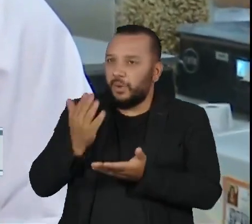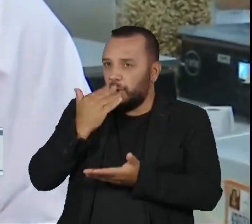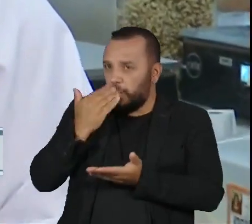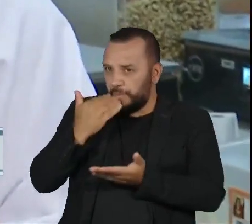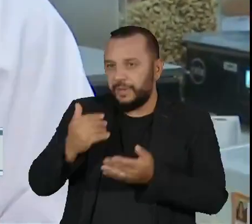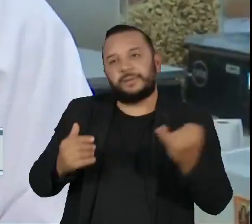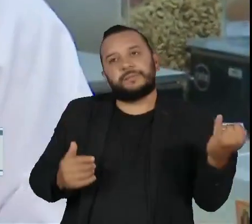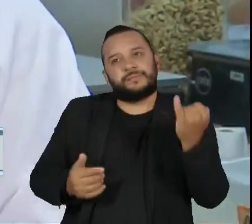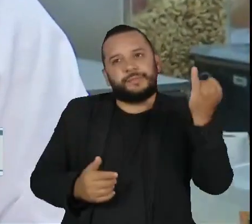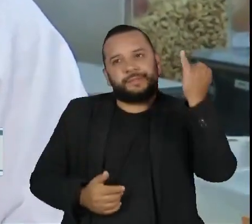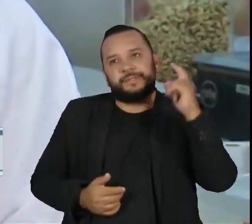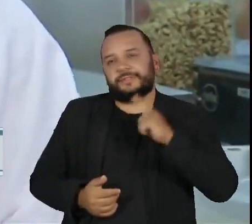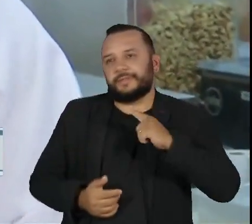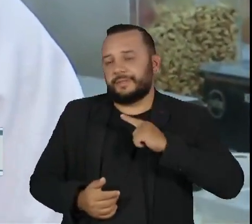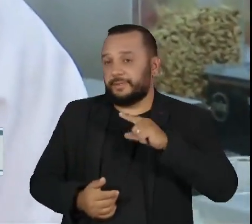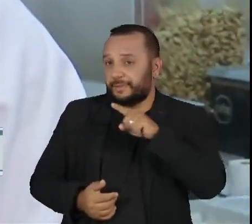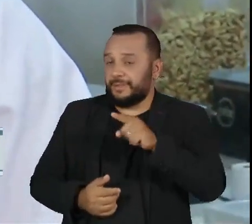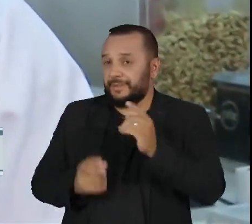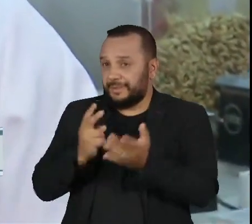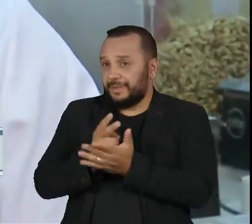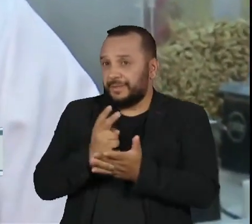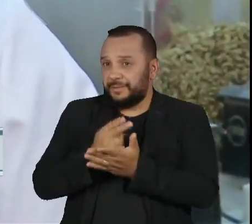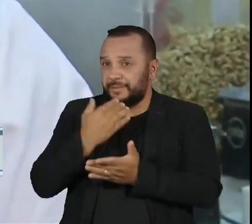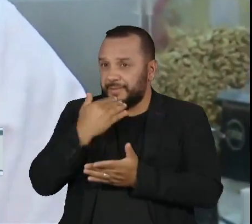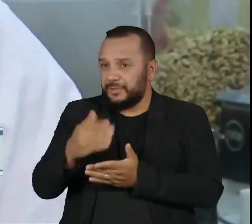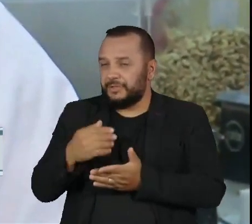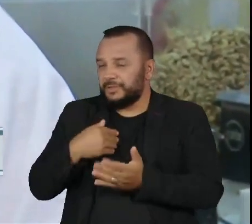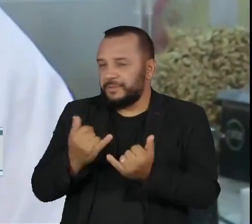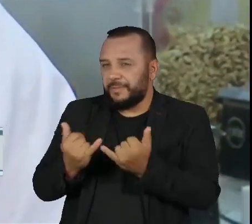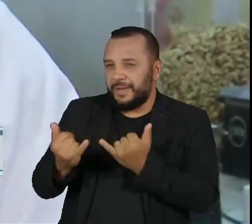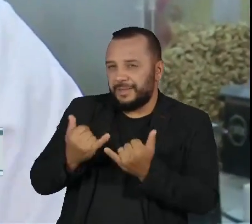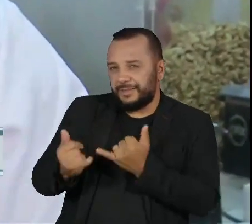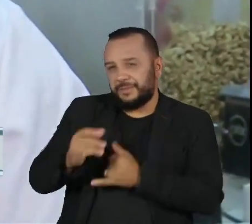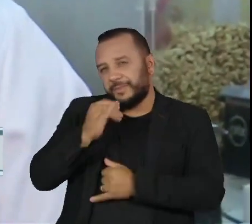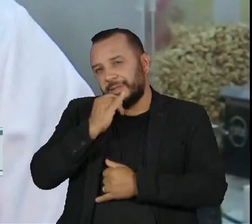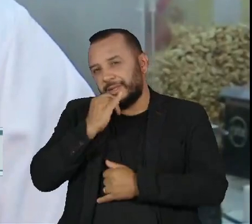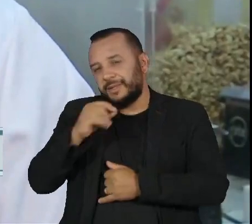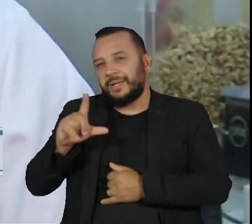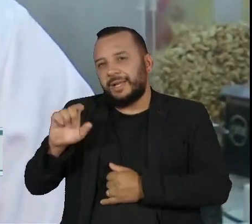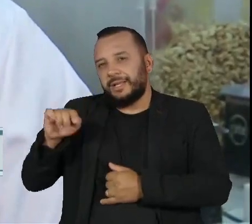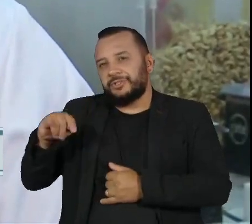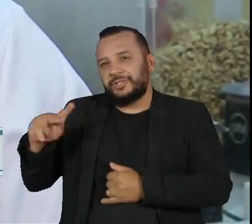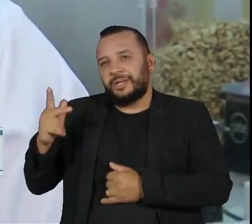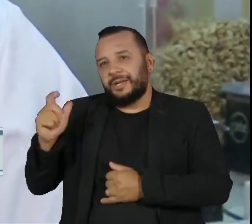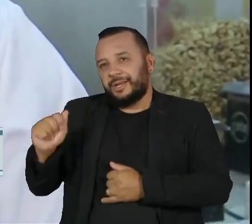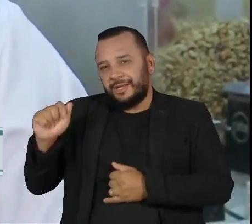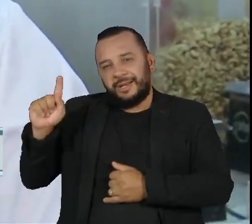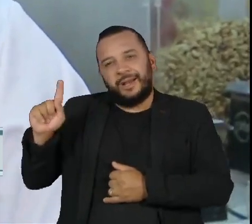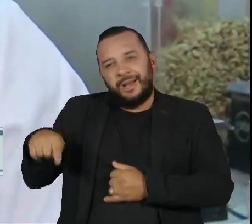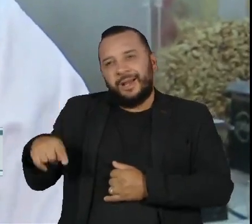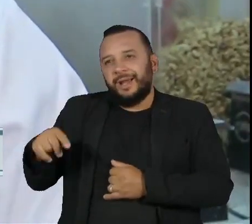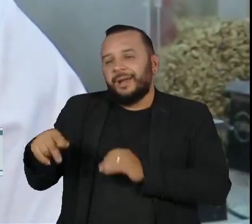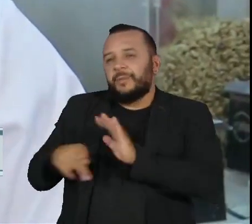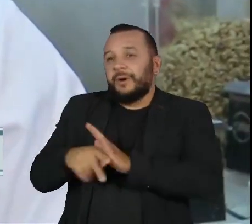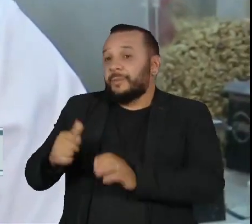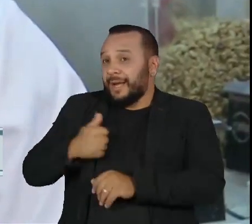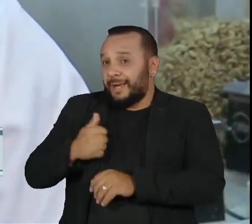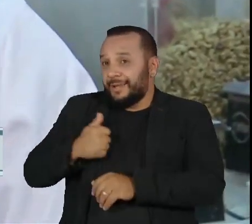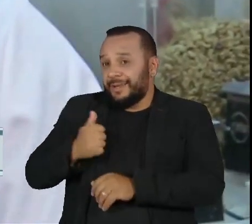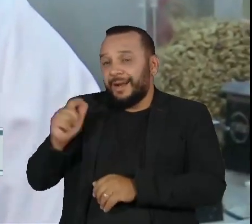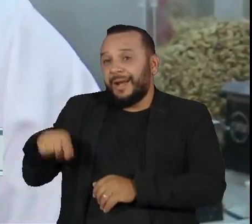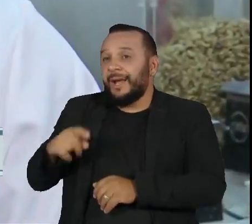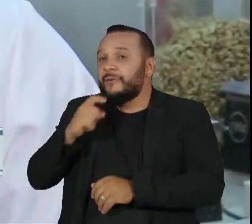chave sempre é pedir o produto similar. Por exemplo, você tem a lentilha canadense, que é a verdinha tradicional do Ano